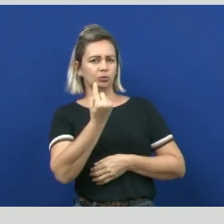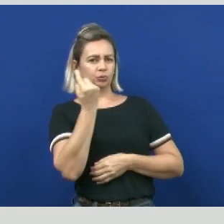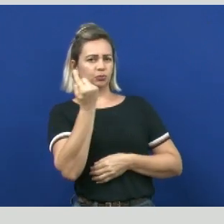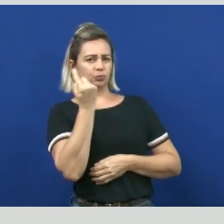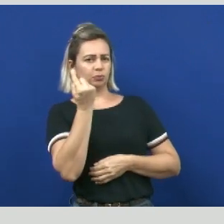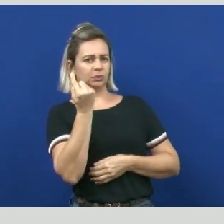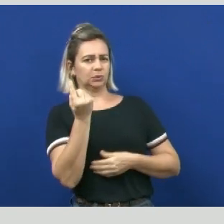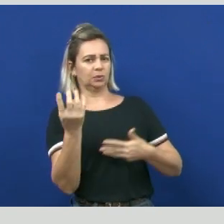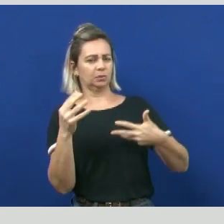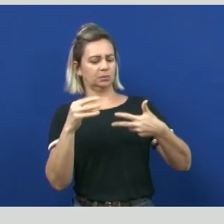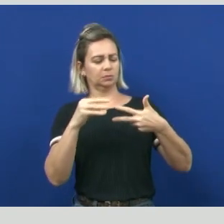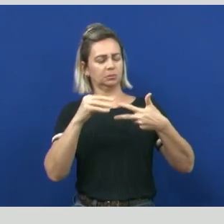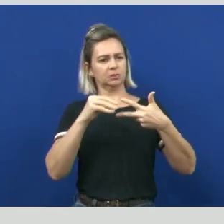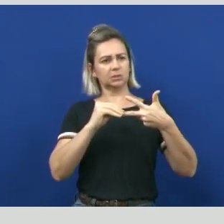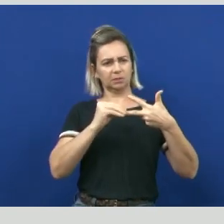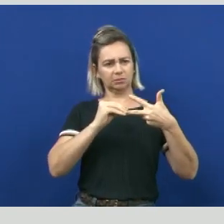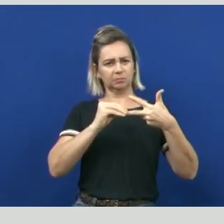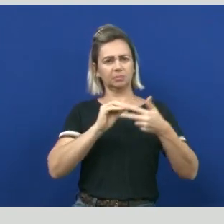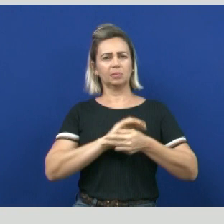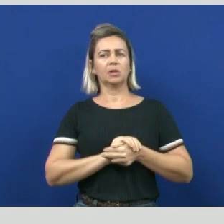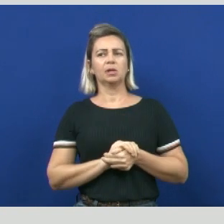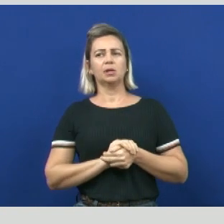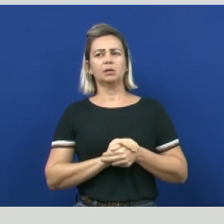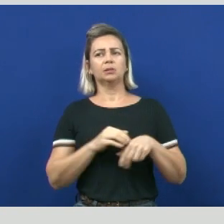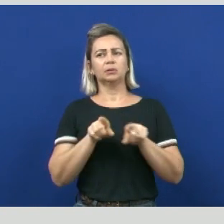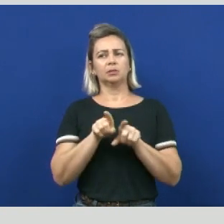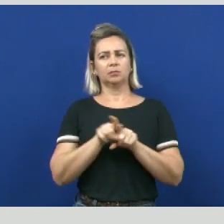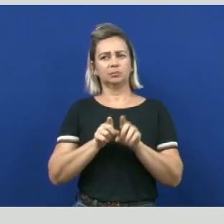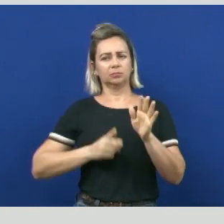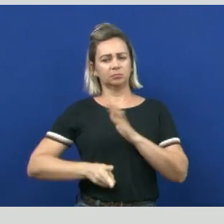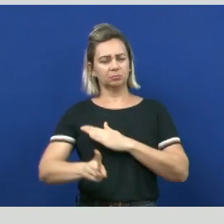Tranquilo? Bom, continuando então, nós temos aí